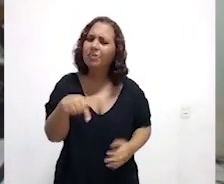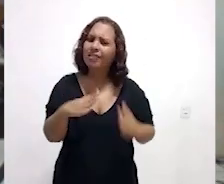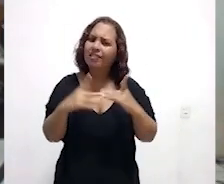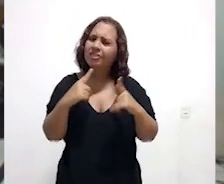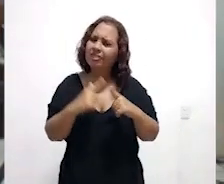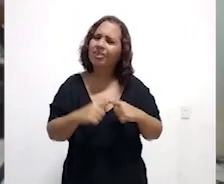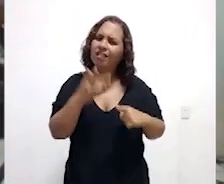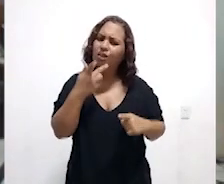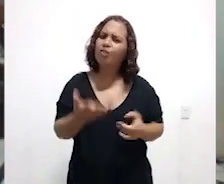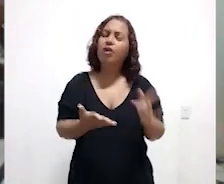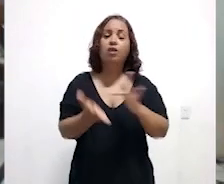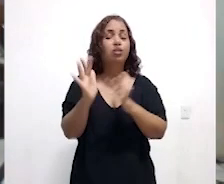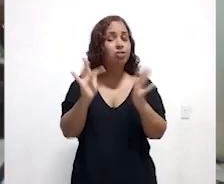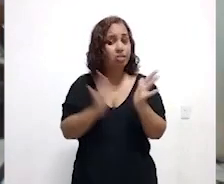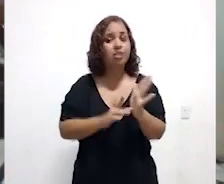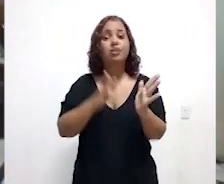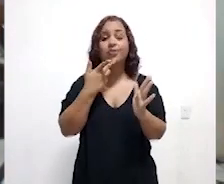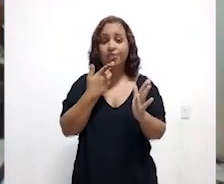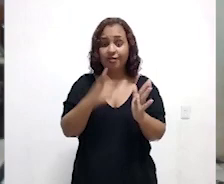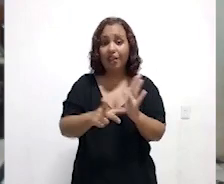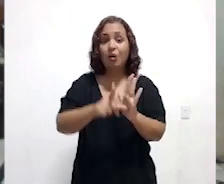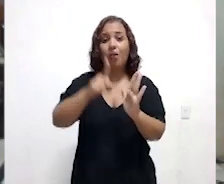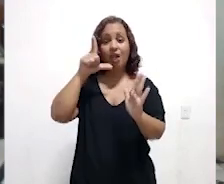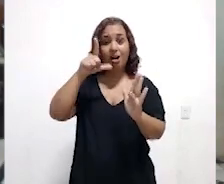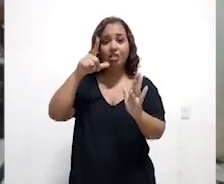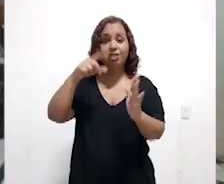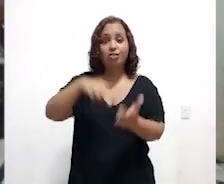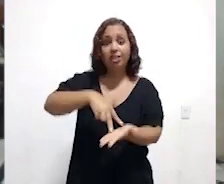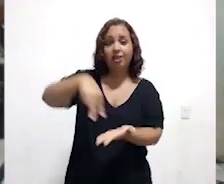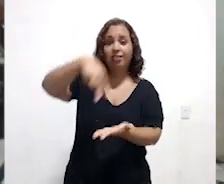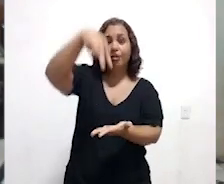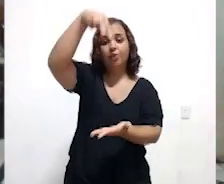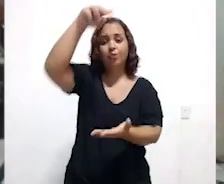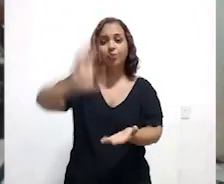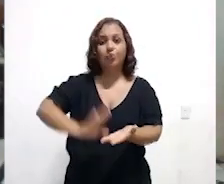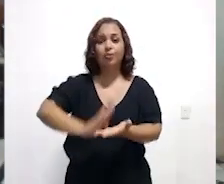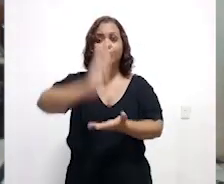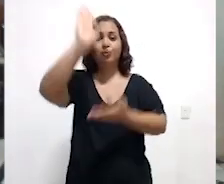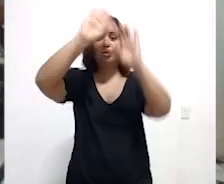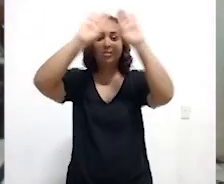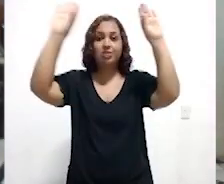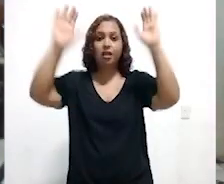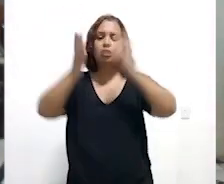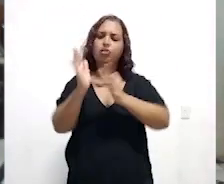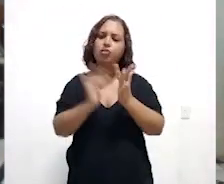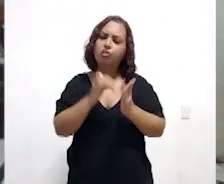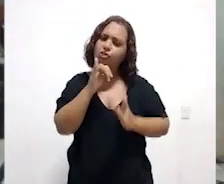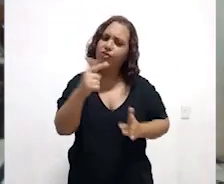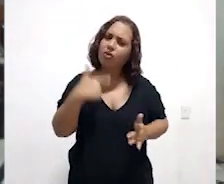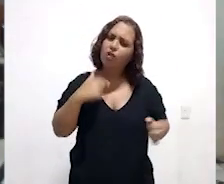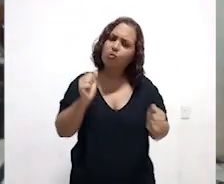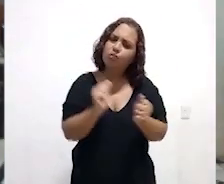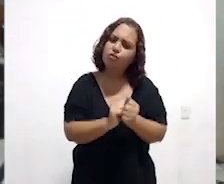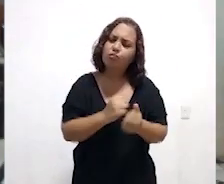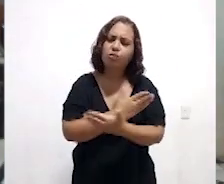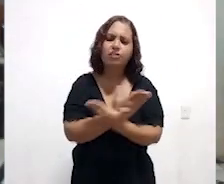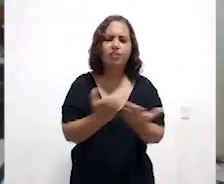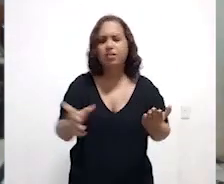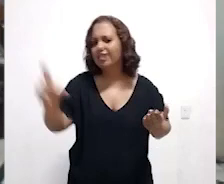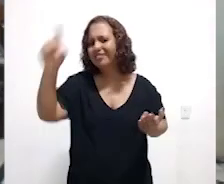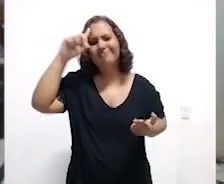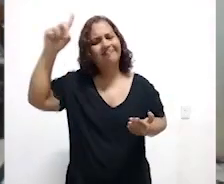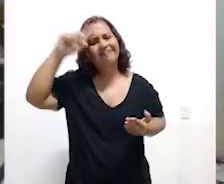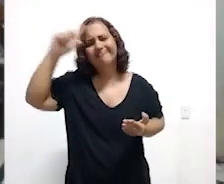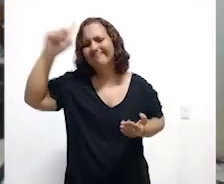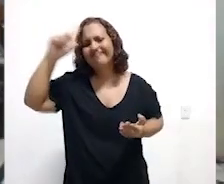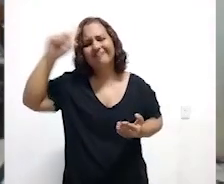que Jesus disse antes de subir ao céu. Eu estou convosco todos os dias.